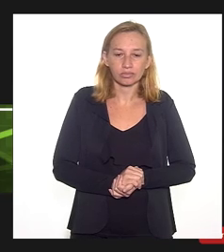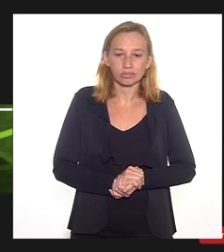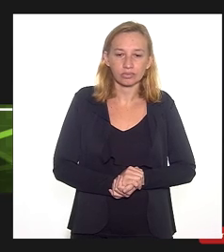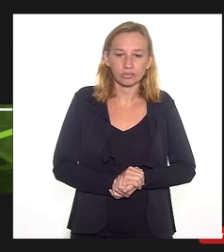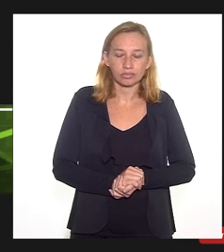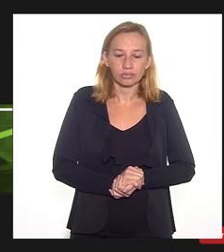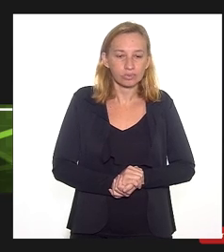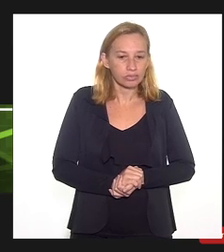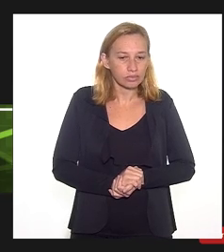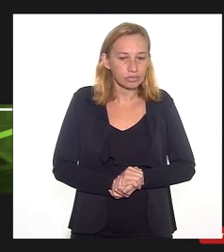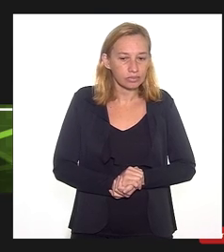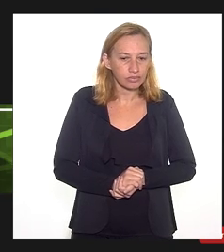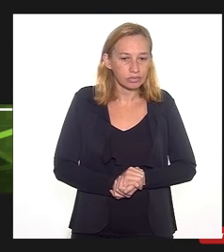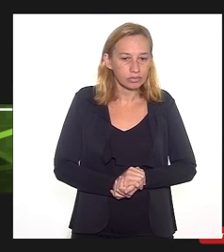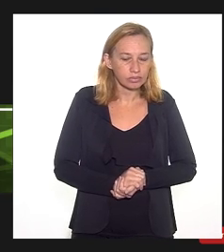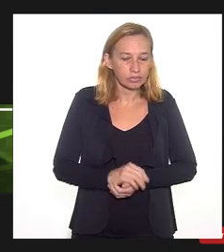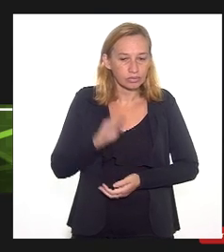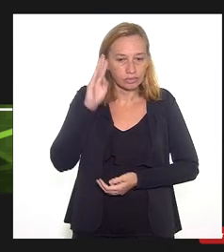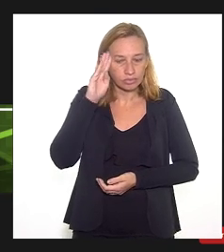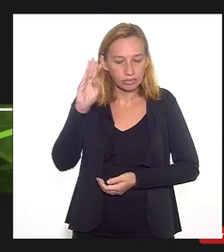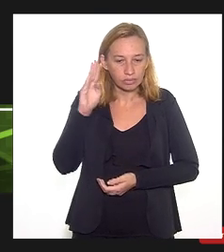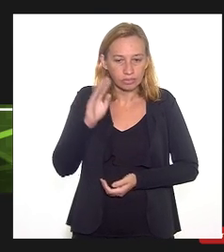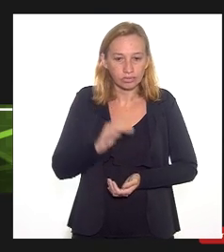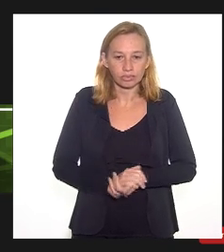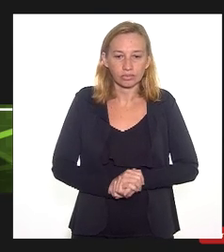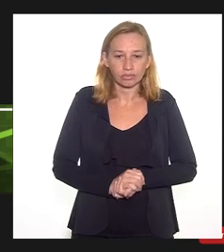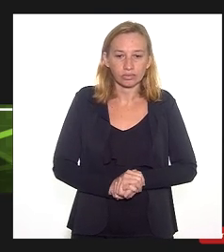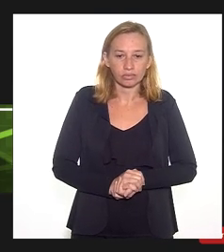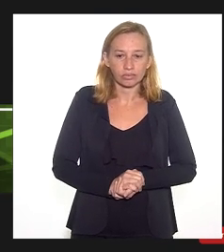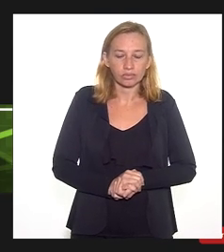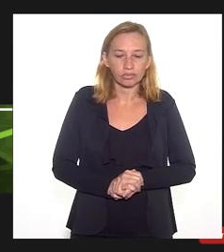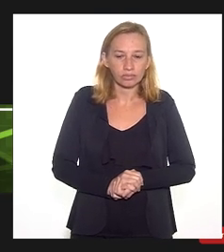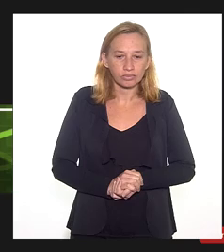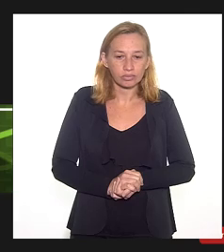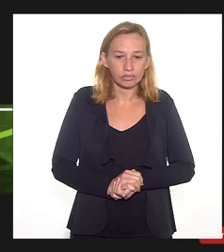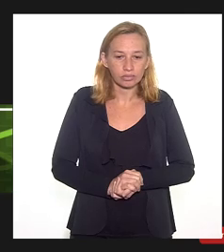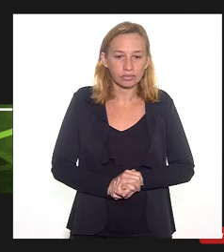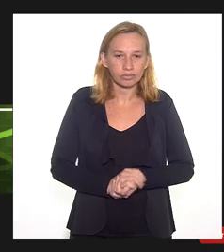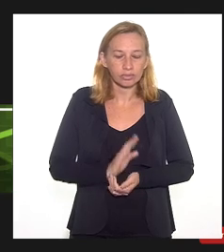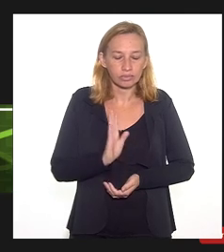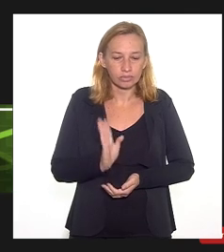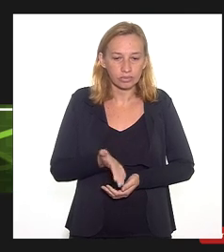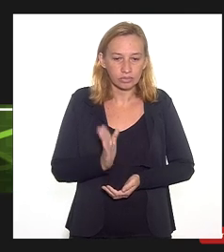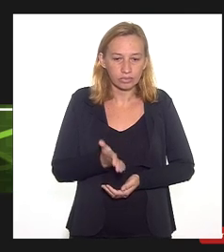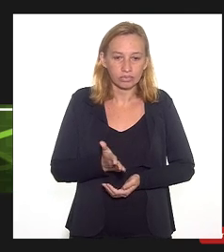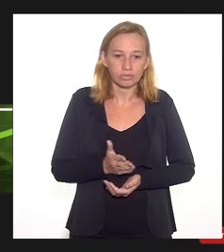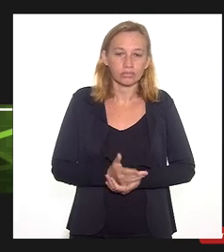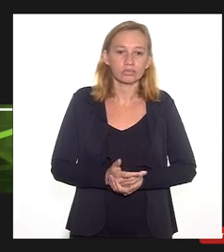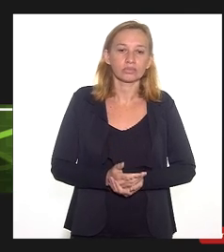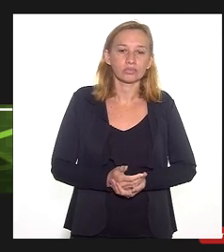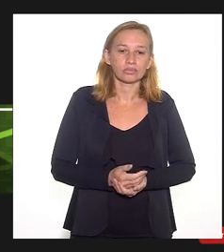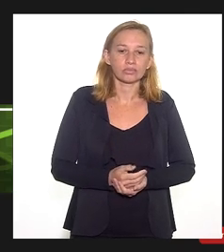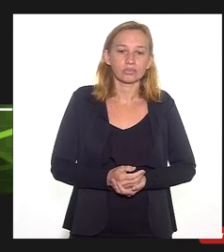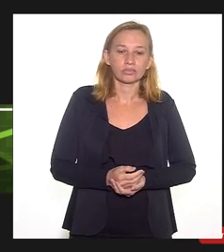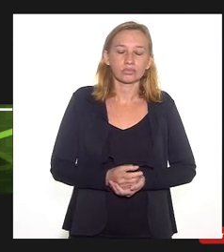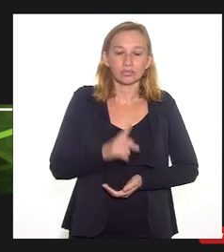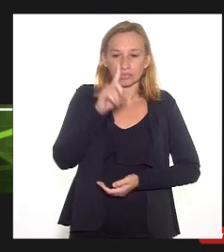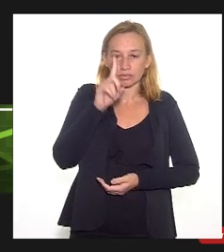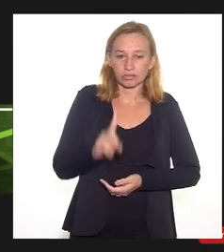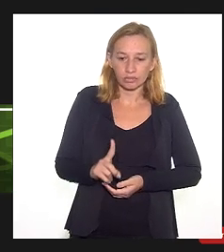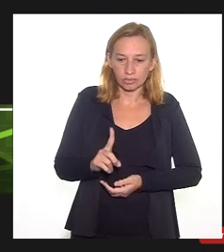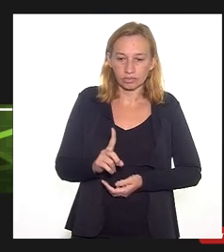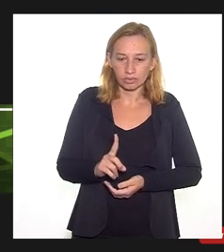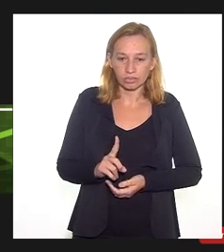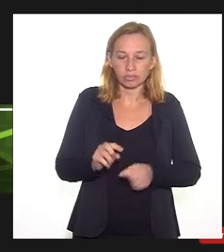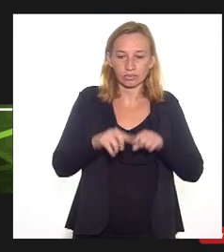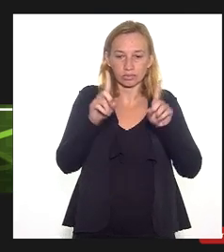aviltados principalmente no que já é estabelecido e já é um direito do